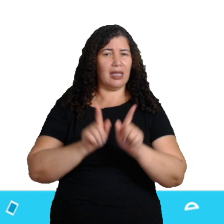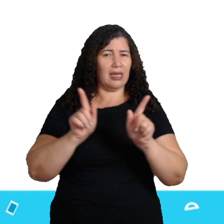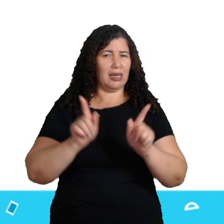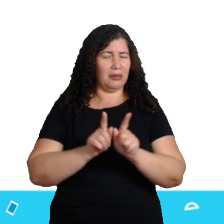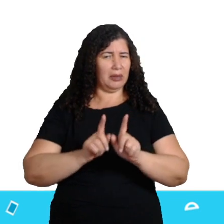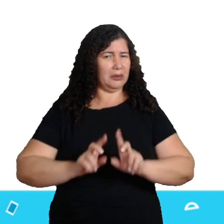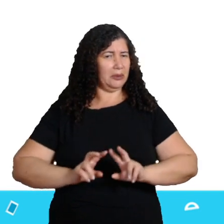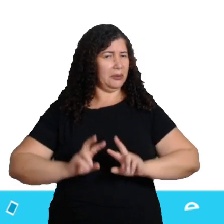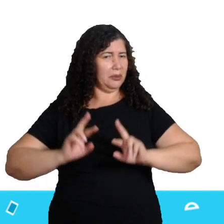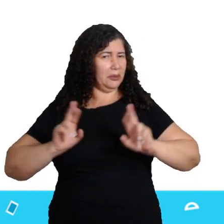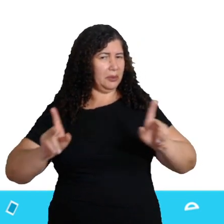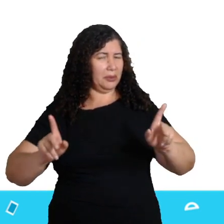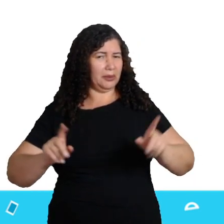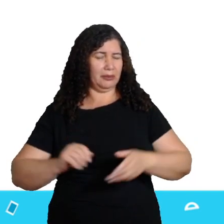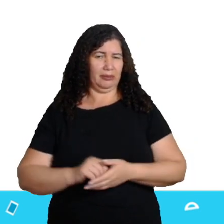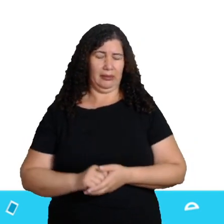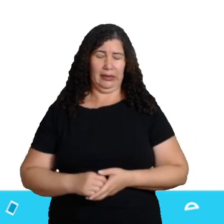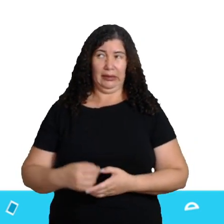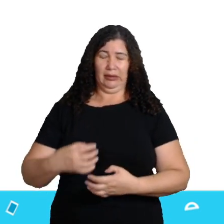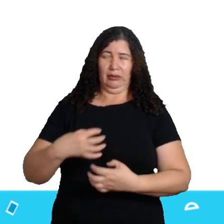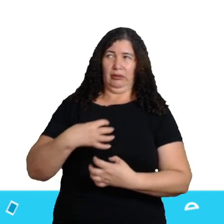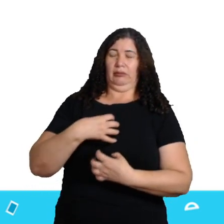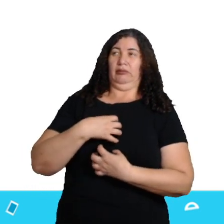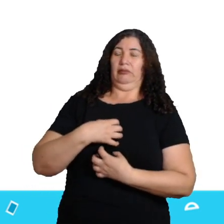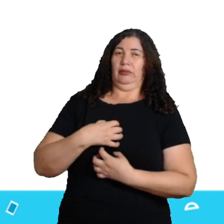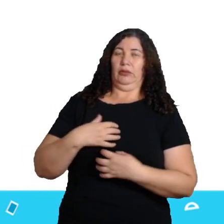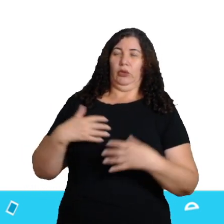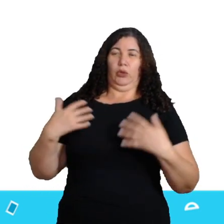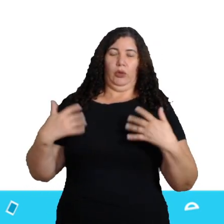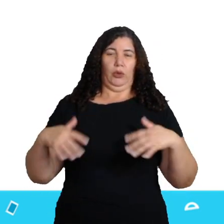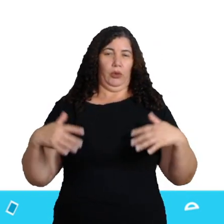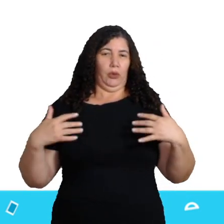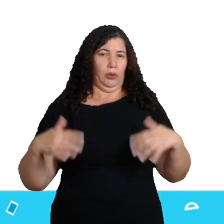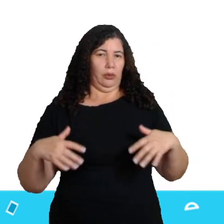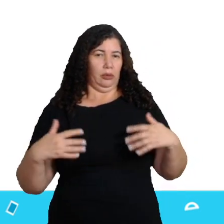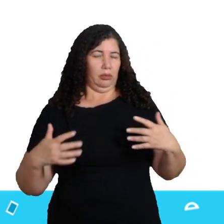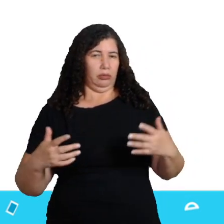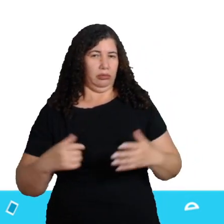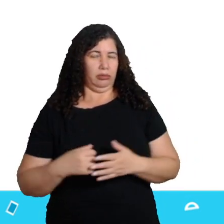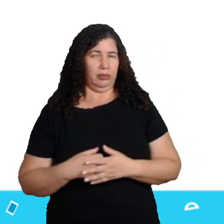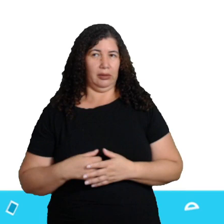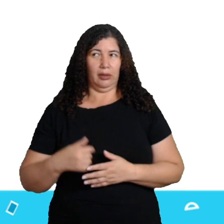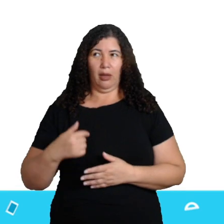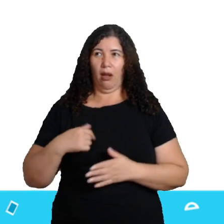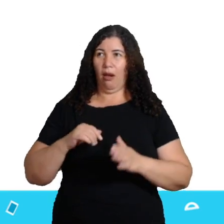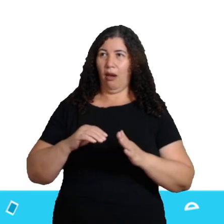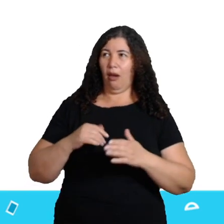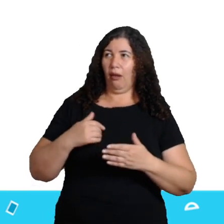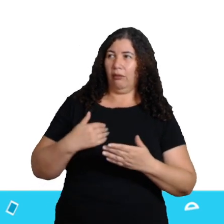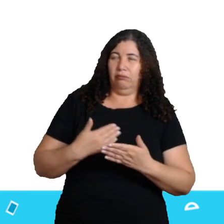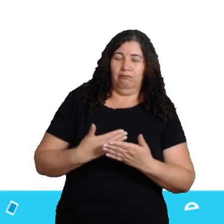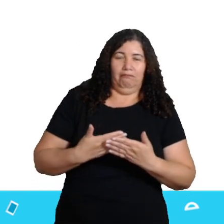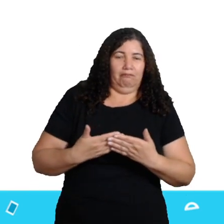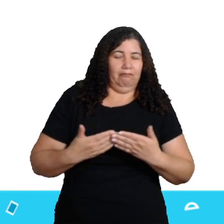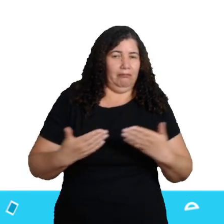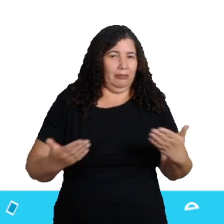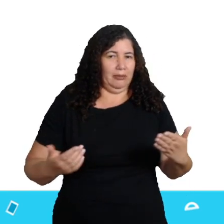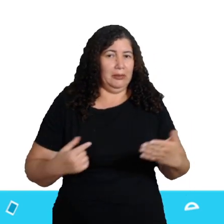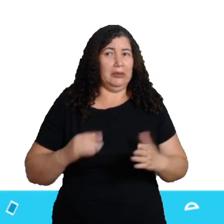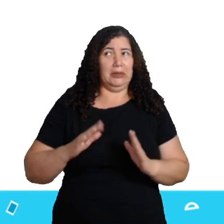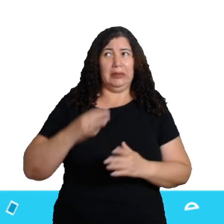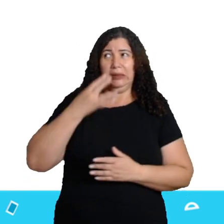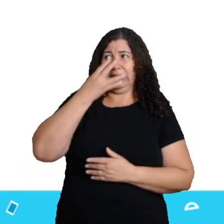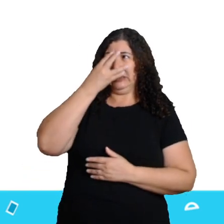esquipáticas atropelam-me, aturdem-me, sequestram-me. Eu já